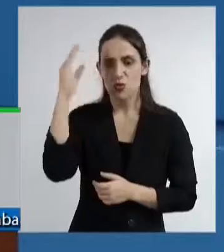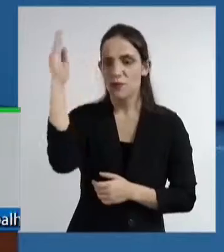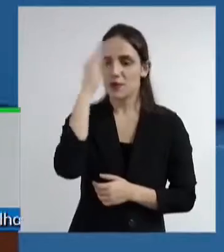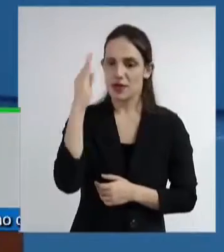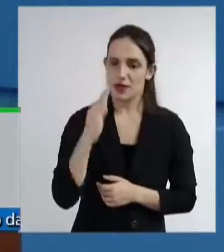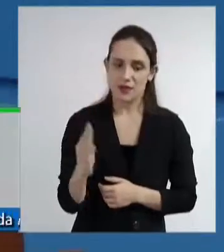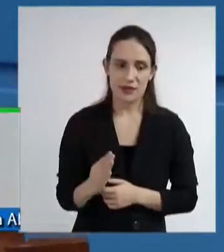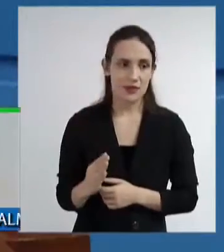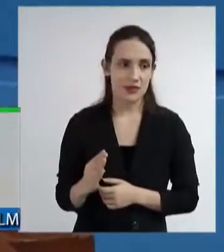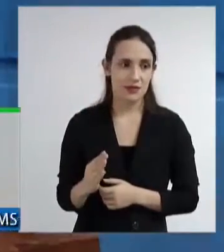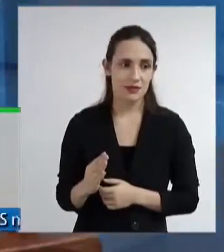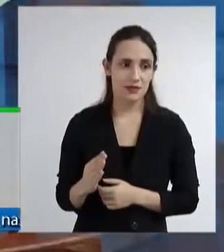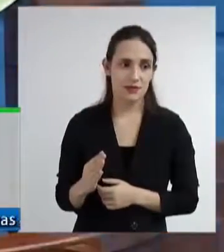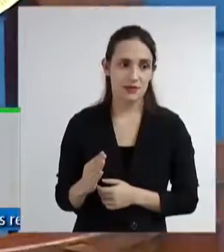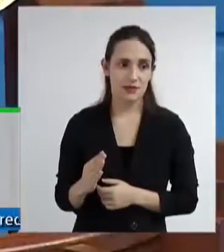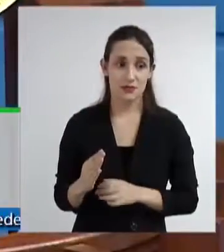brasileiro,